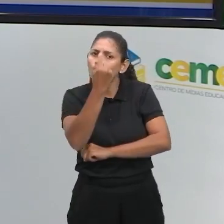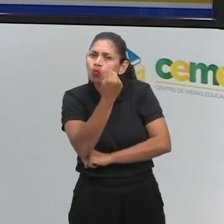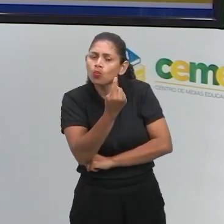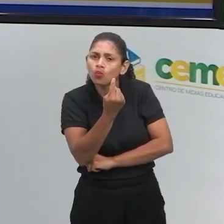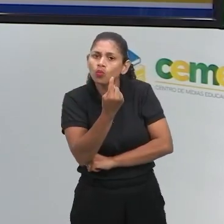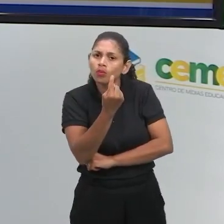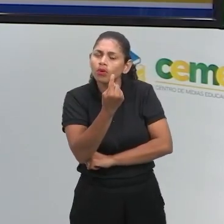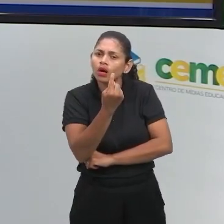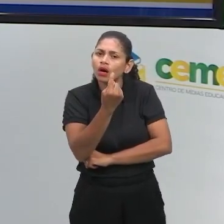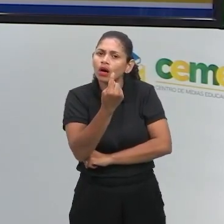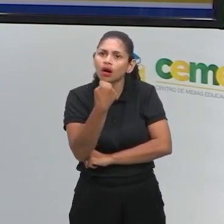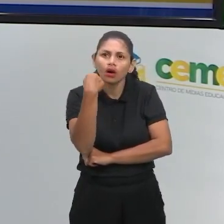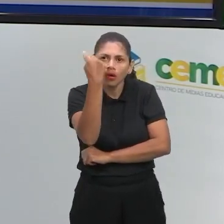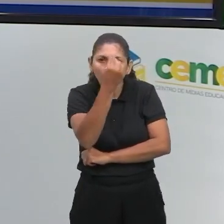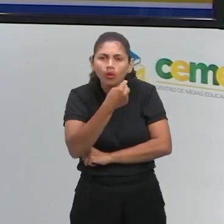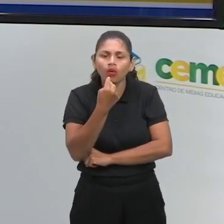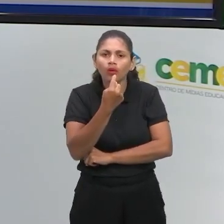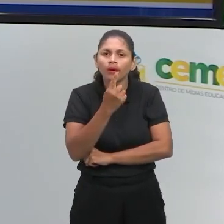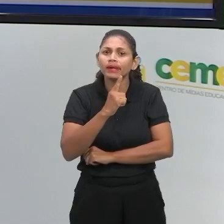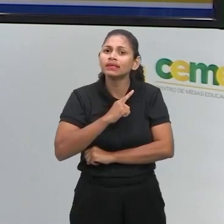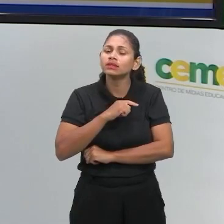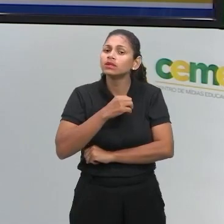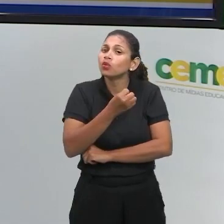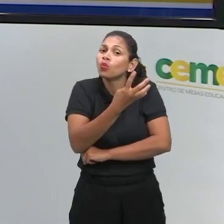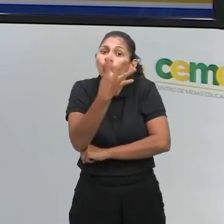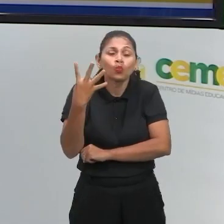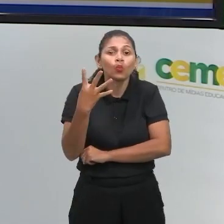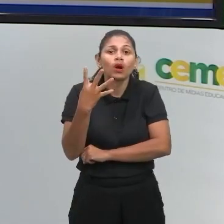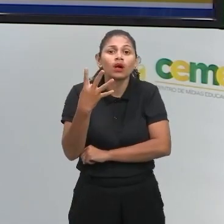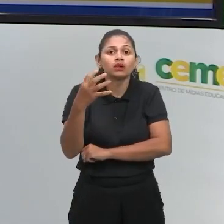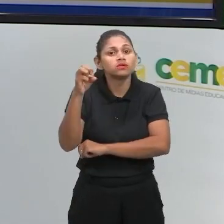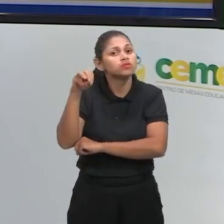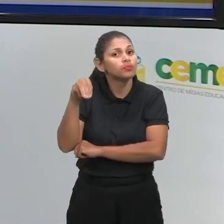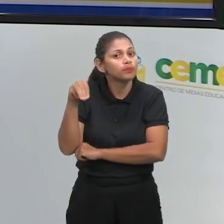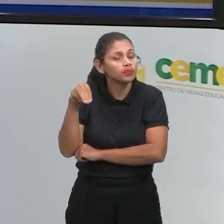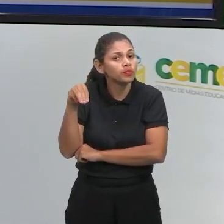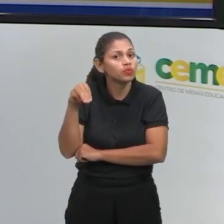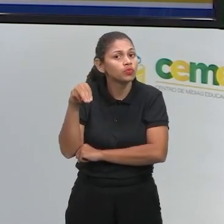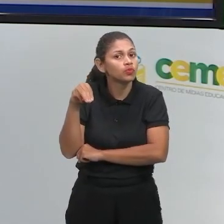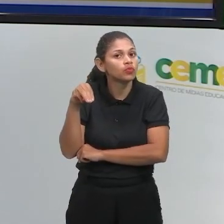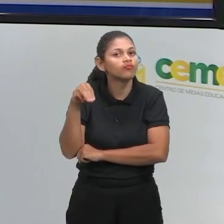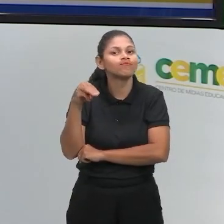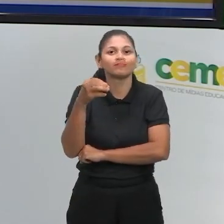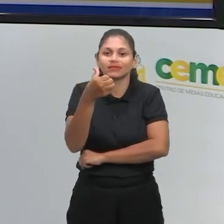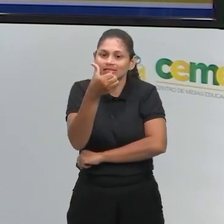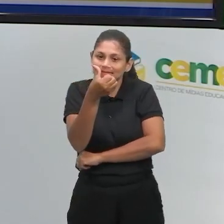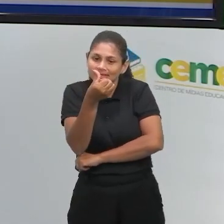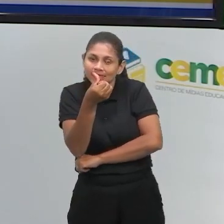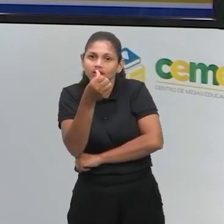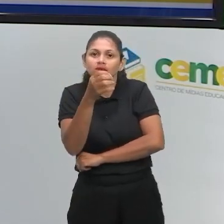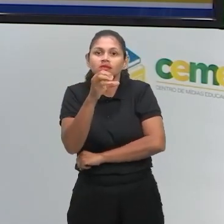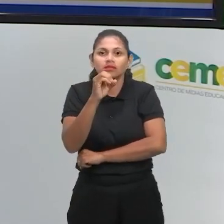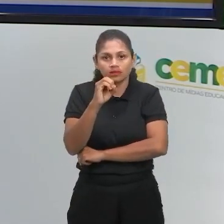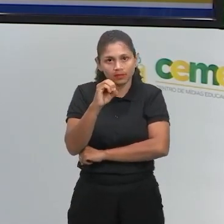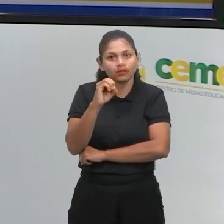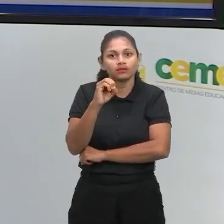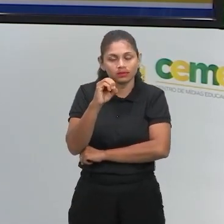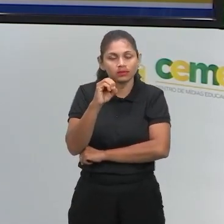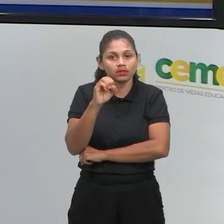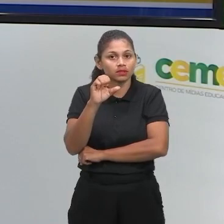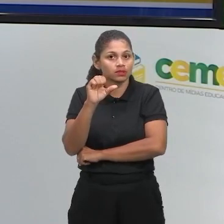vai multiplicar novamente por 60. E um minuto tem quantos segundos? Também tem 60. E